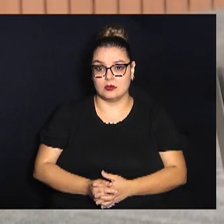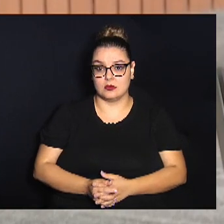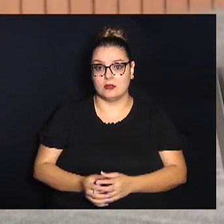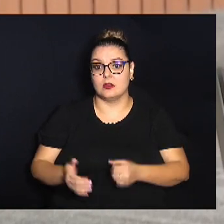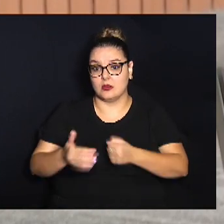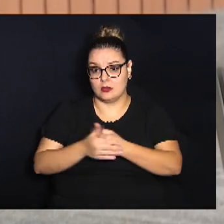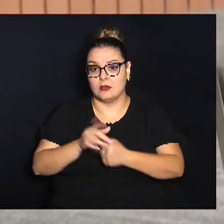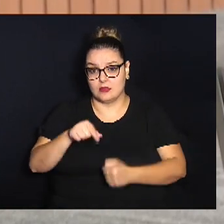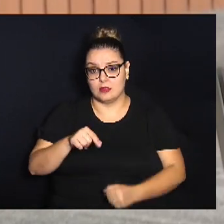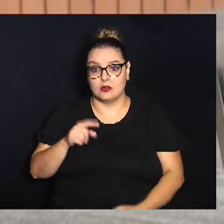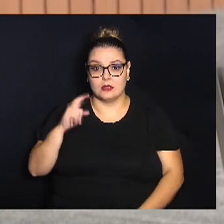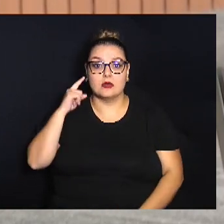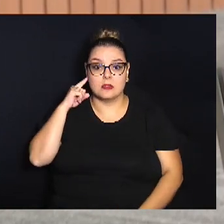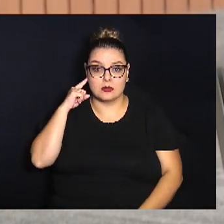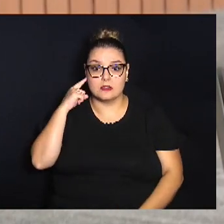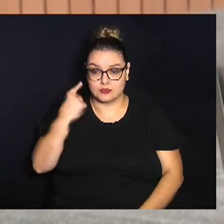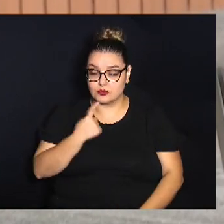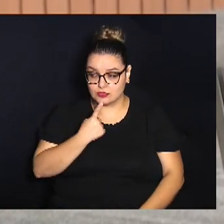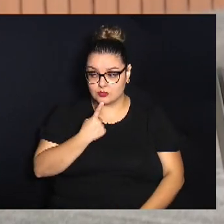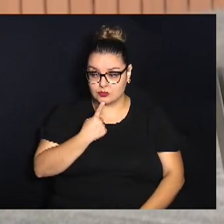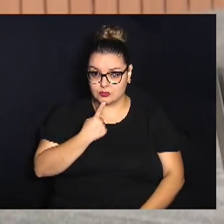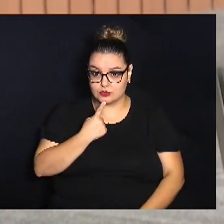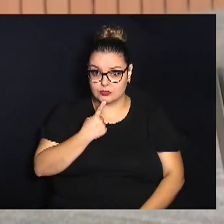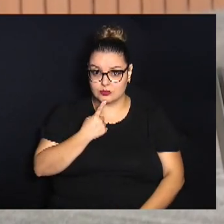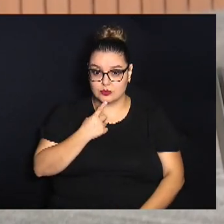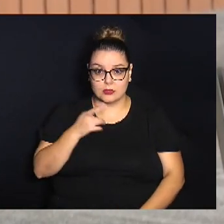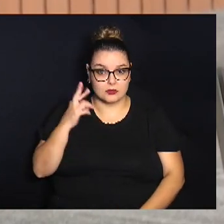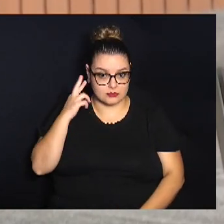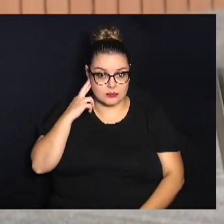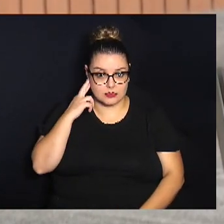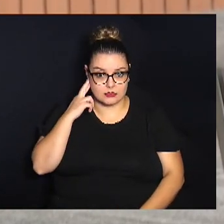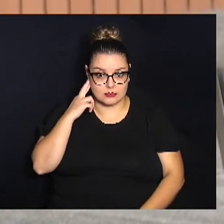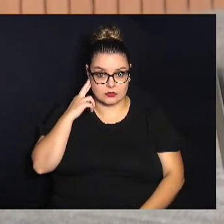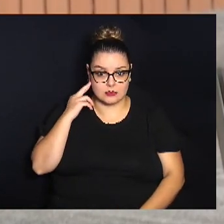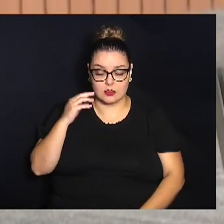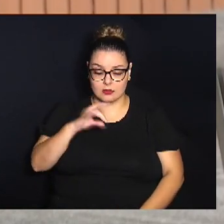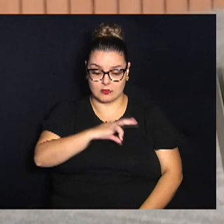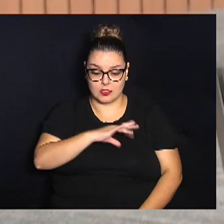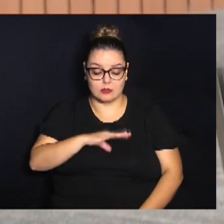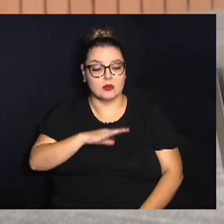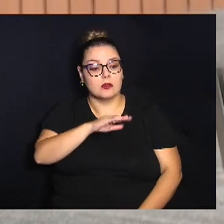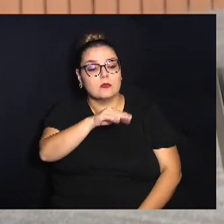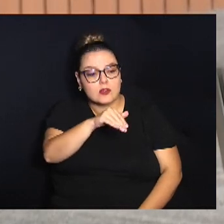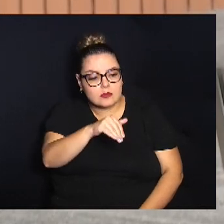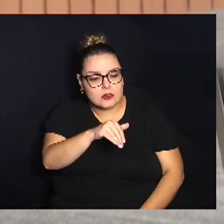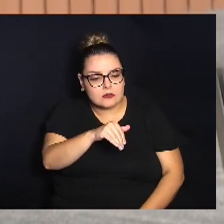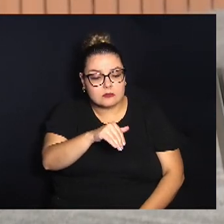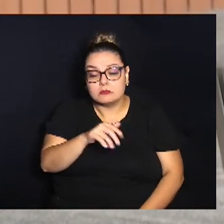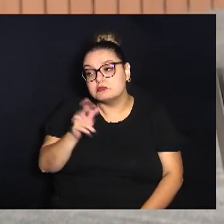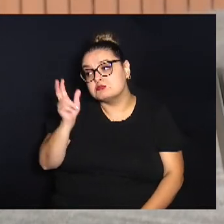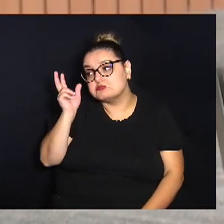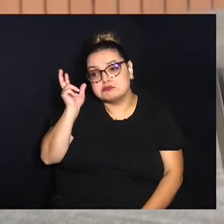invisível, que é a surdez, né? Foi até chamado pela guarda por um momento, não